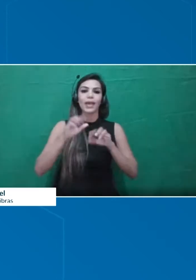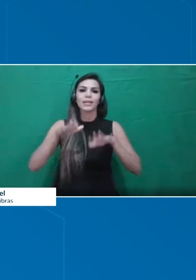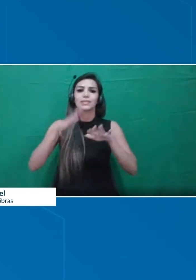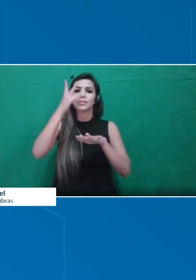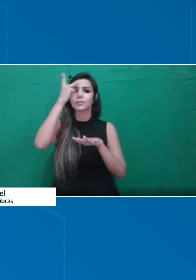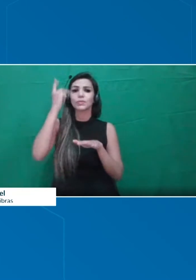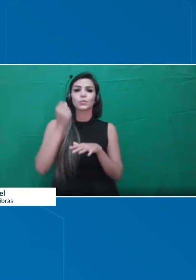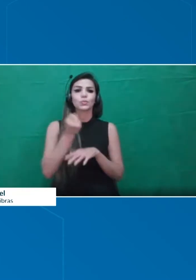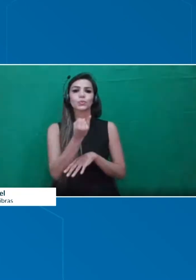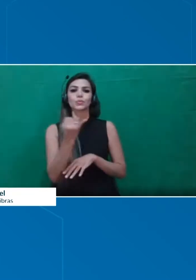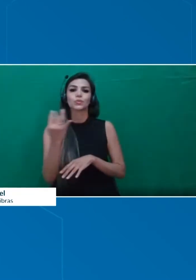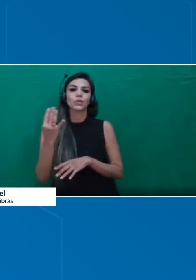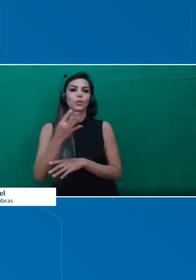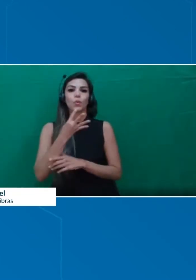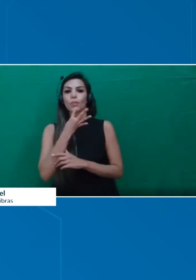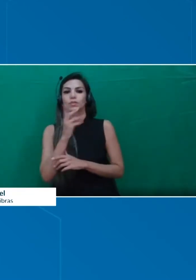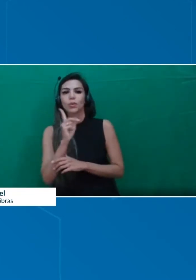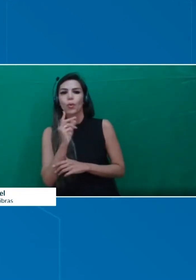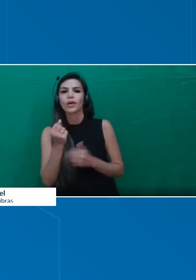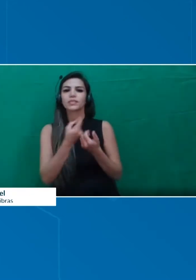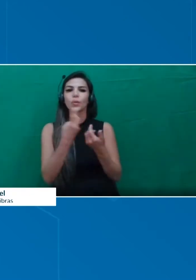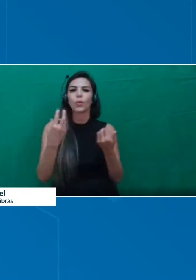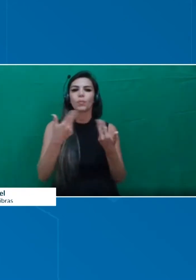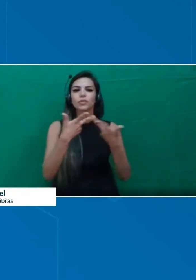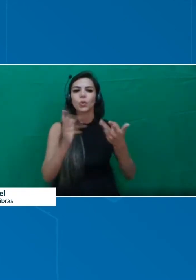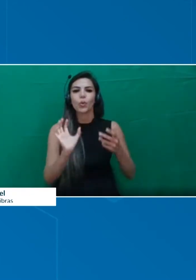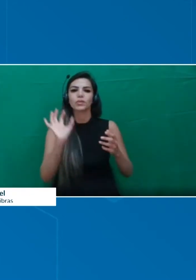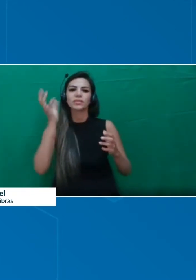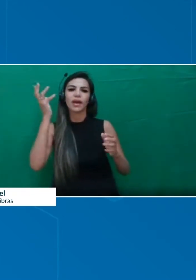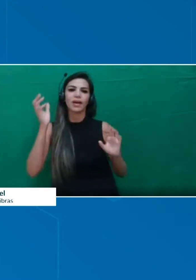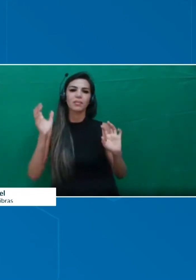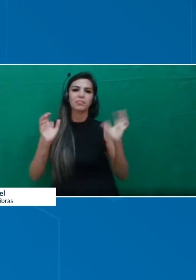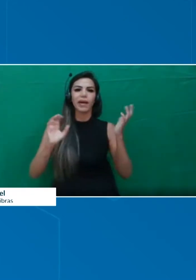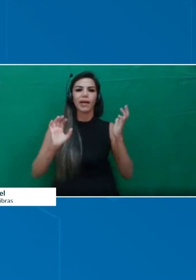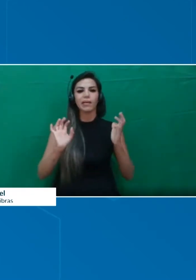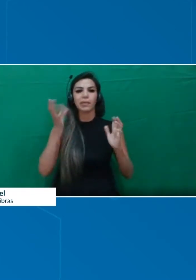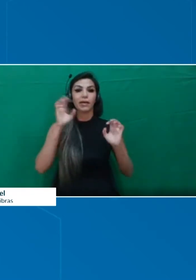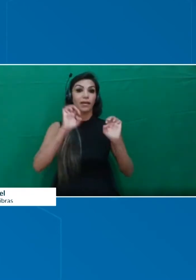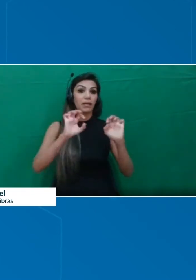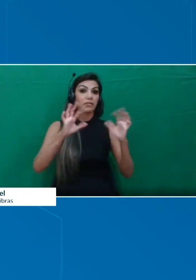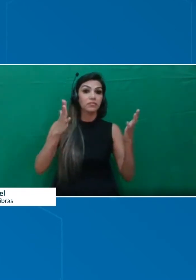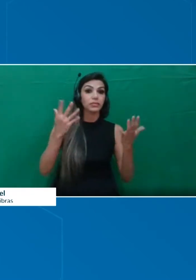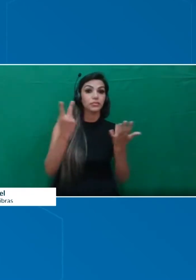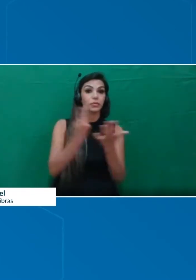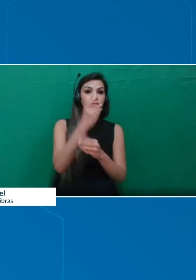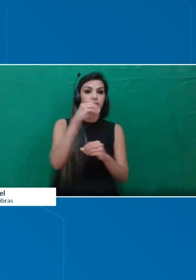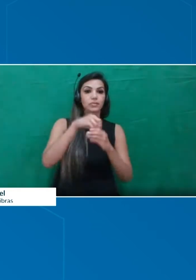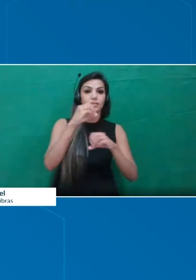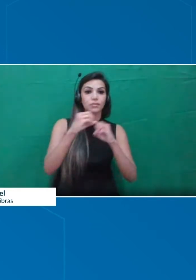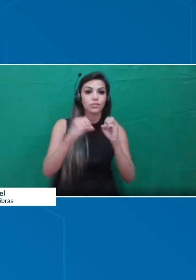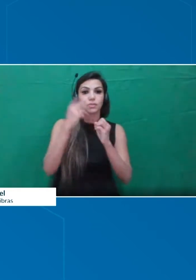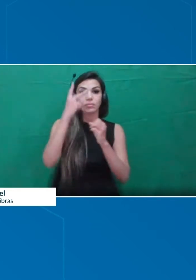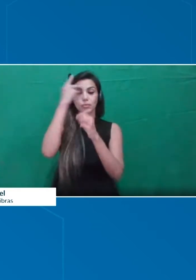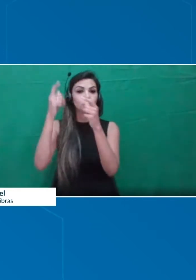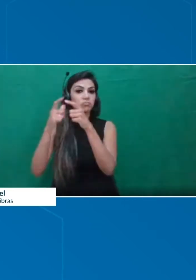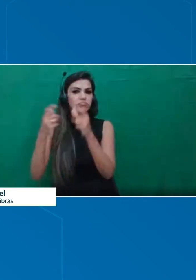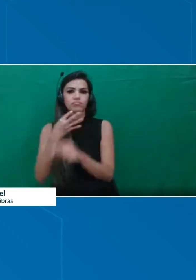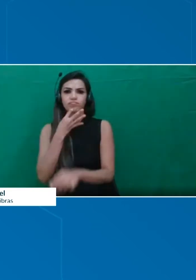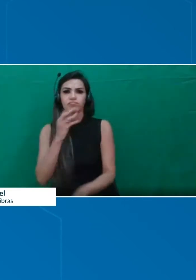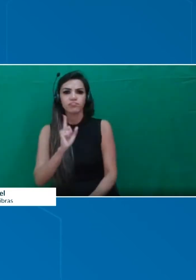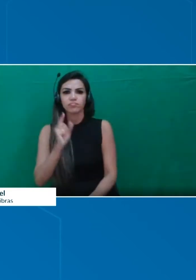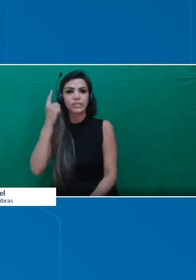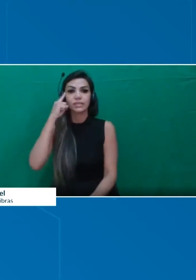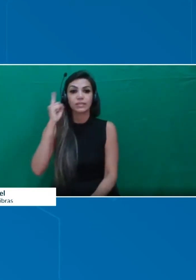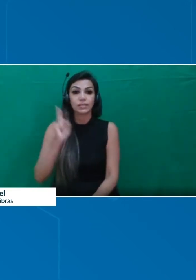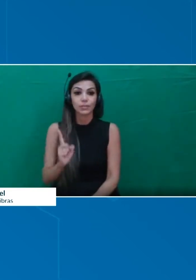invisibilidade em muitas das suas ações, né? E muitas pessoas, né, que passaram por aqui há muito tempo e que